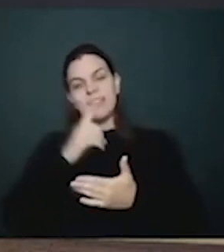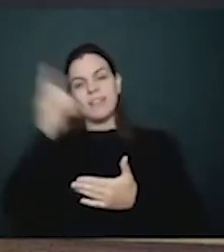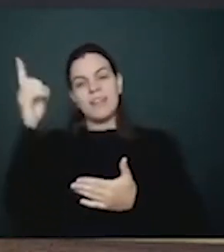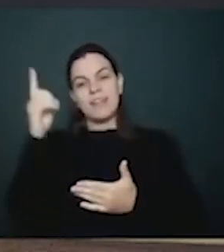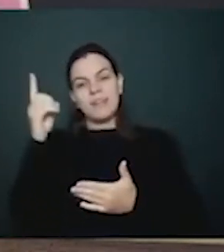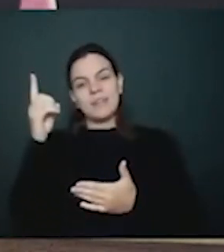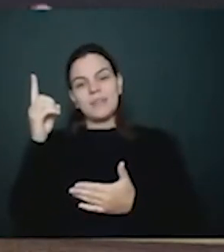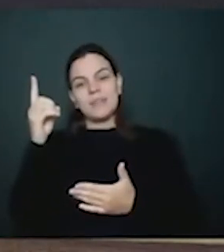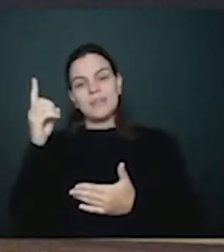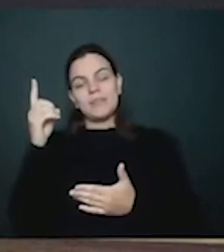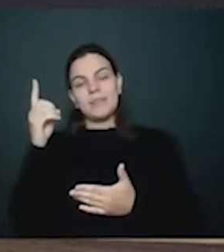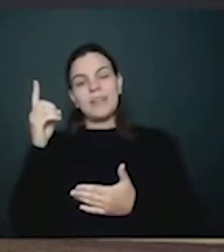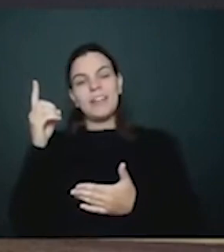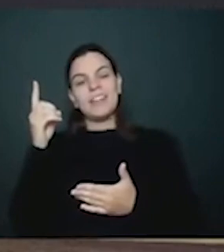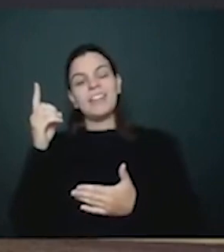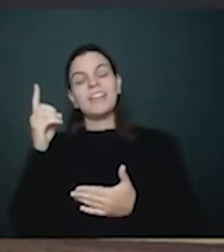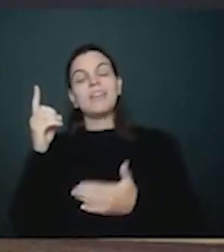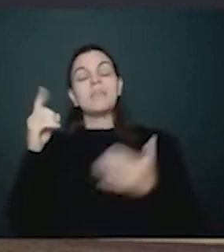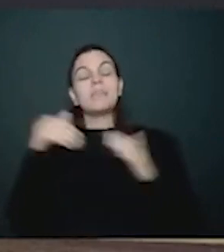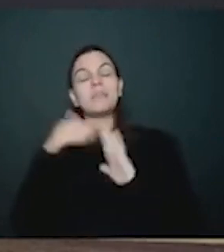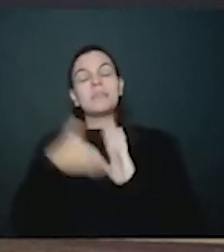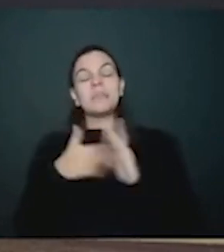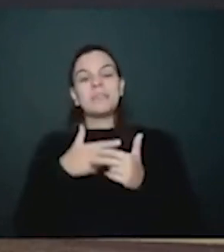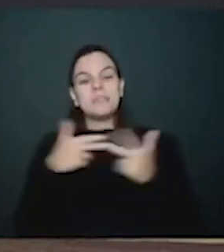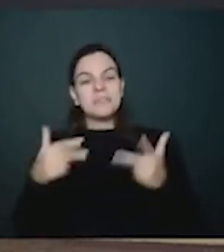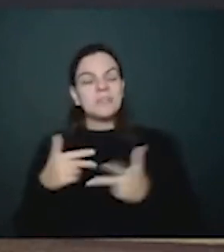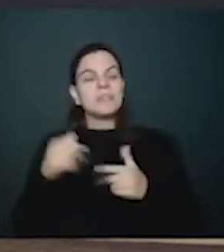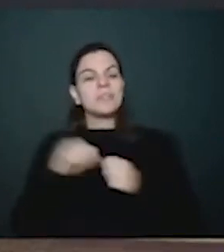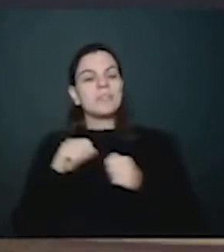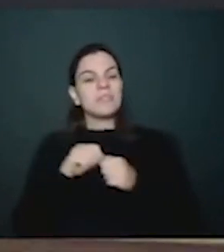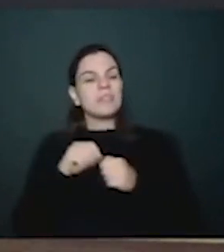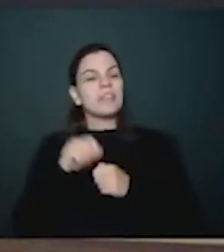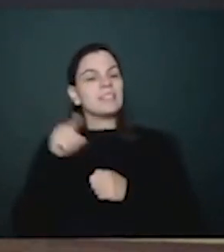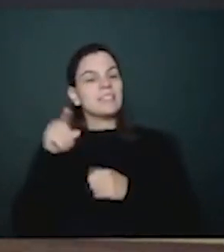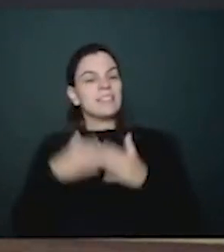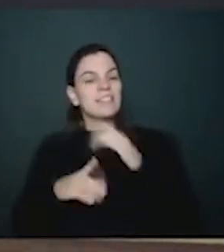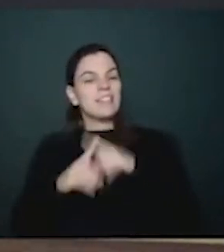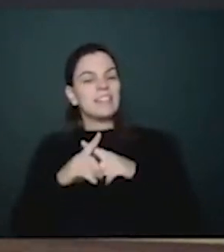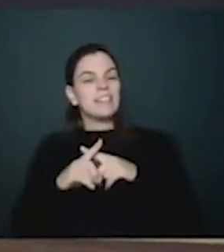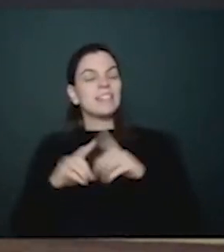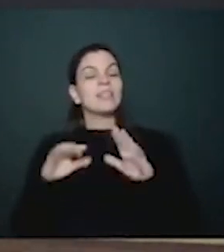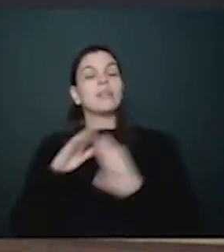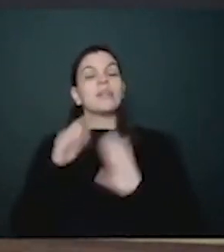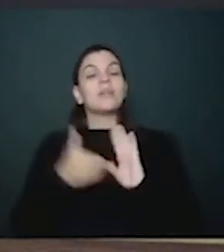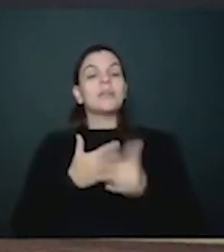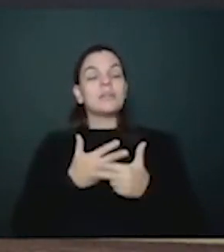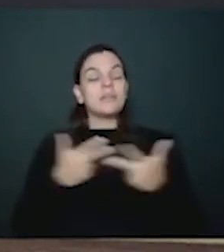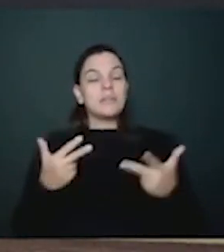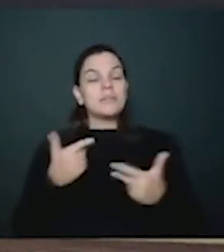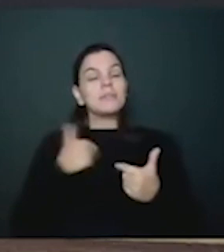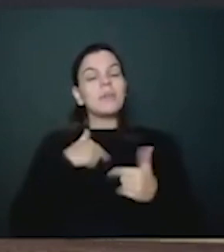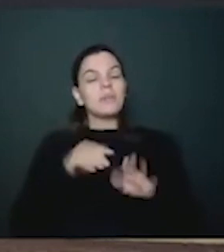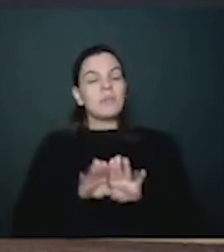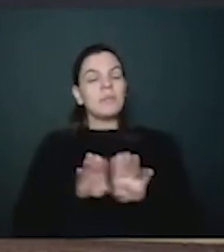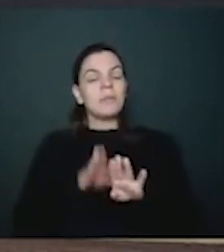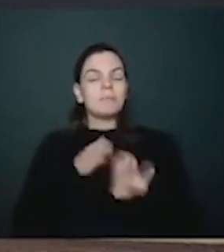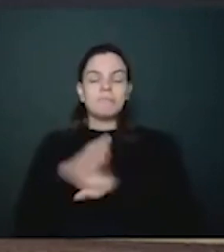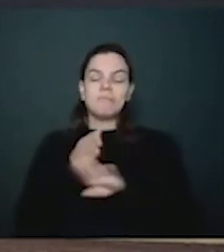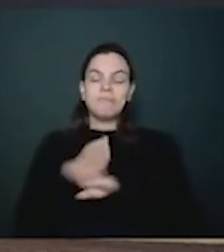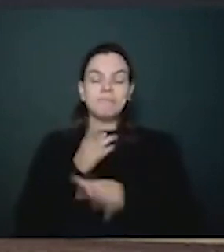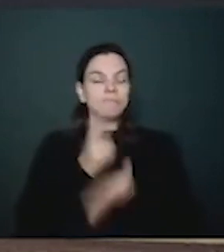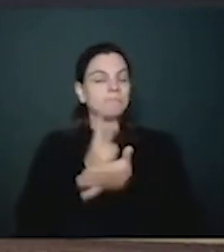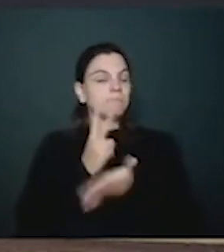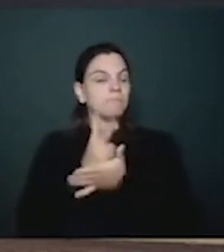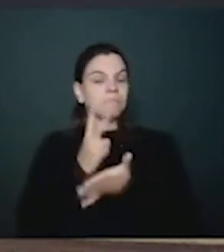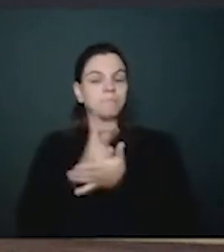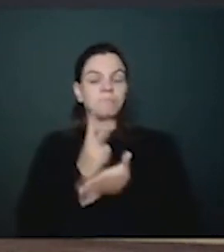outras paróquias que não tinha na região. Eu tive a oportunidade também de estar ali várias manhãs trabalhando na Copel ali pertinho.